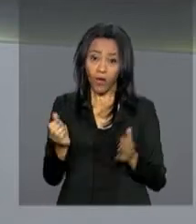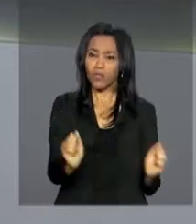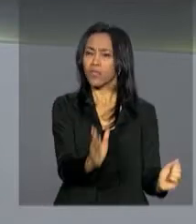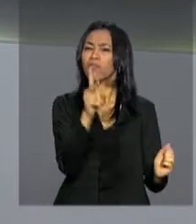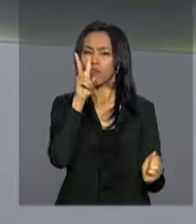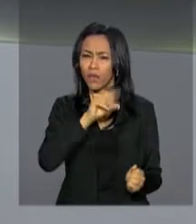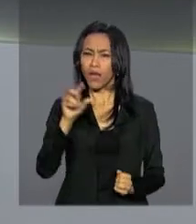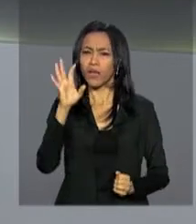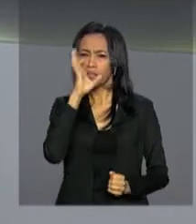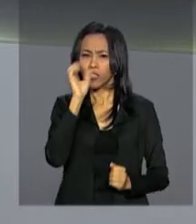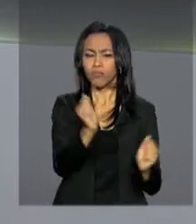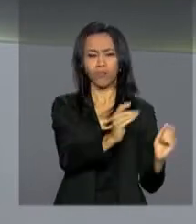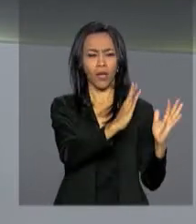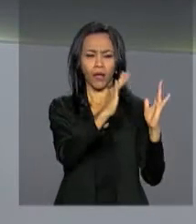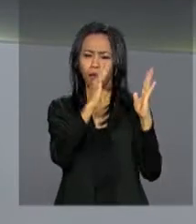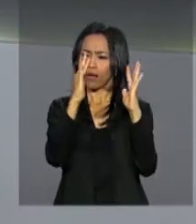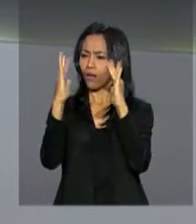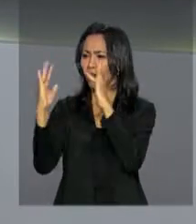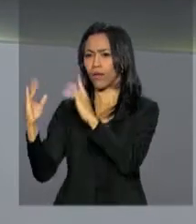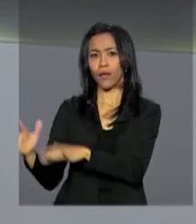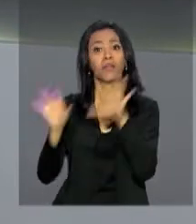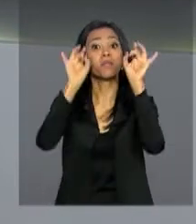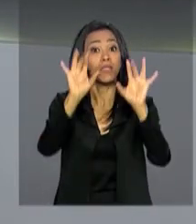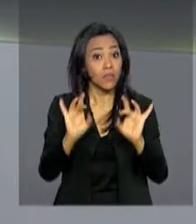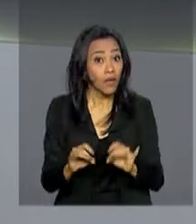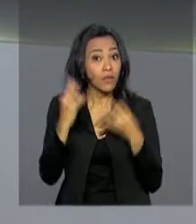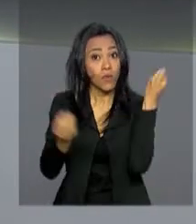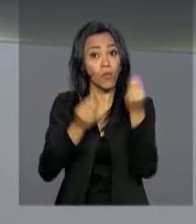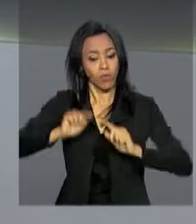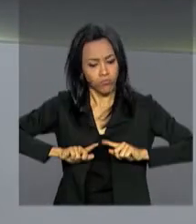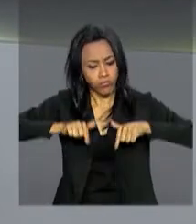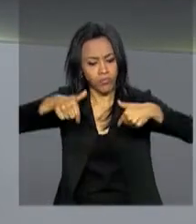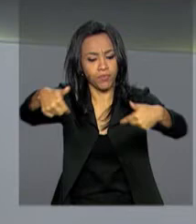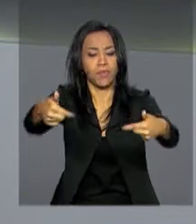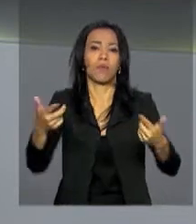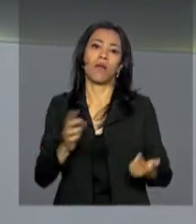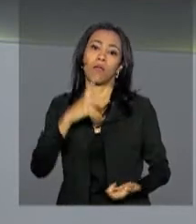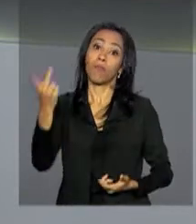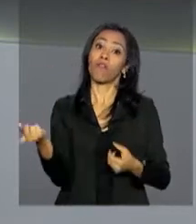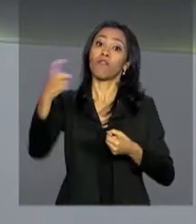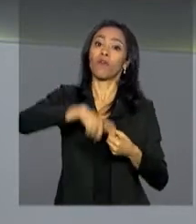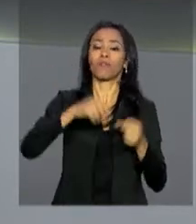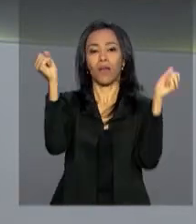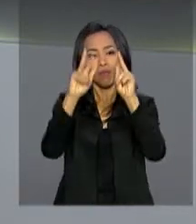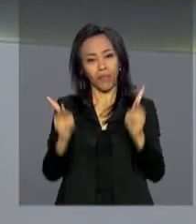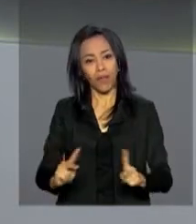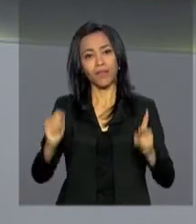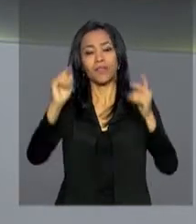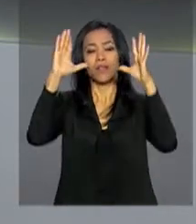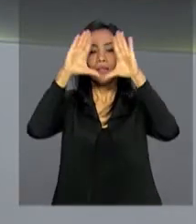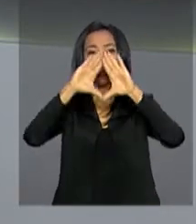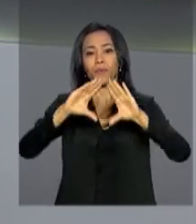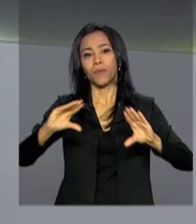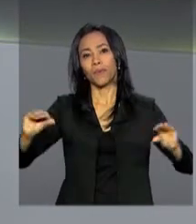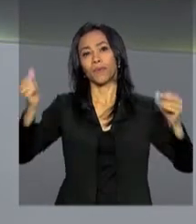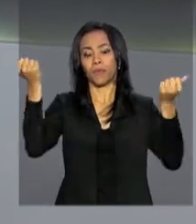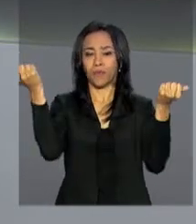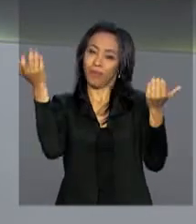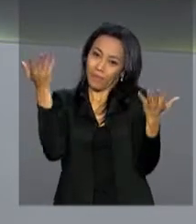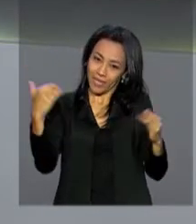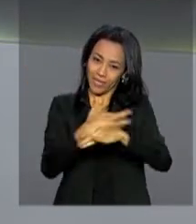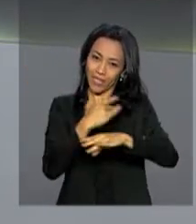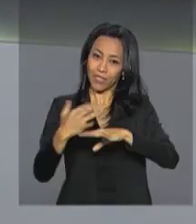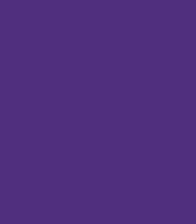reportagens especiais sobre a ação integrada que quer trazer de volta a paz e a tranquilidade para a Cidade